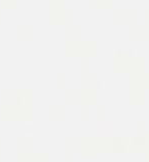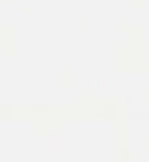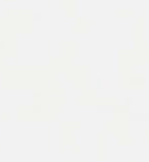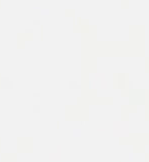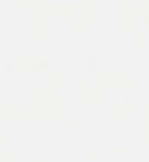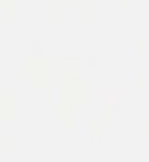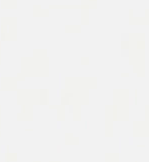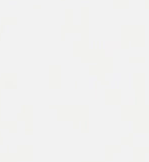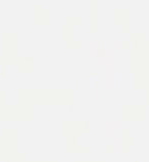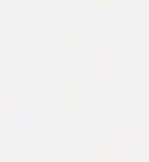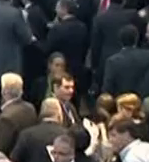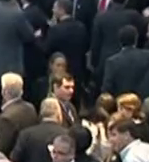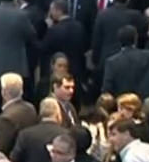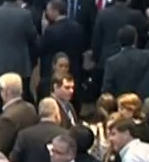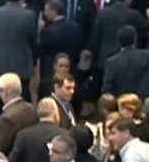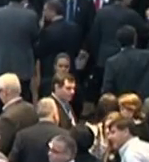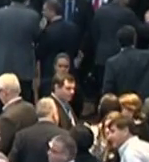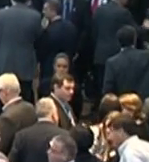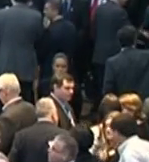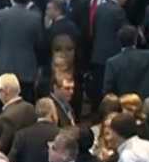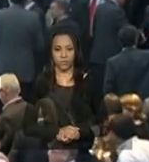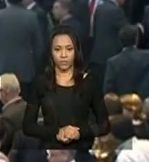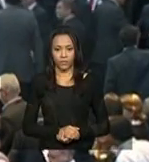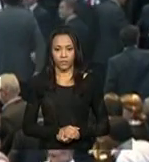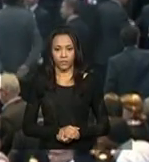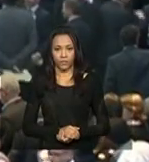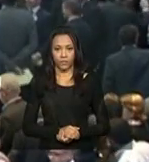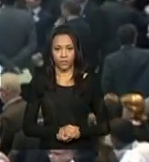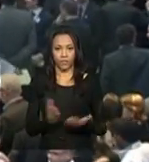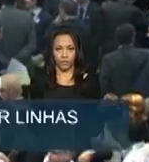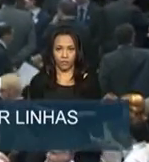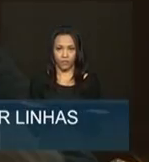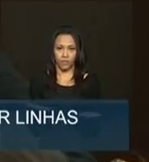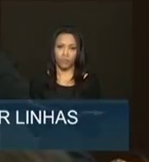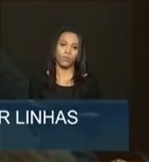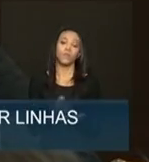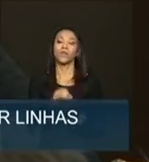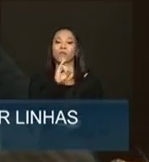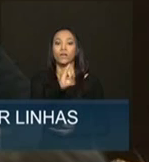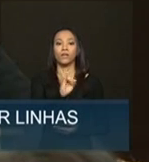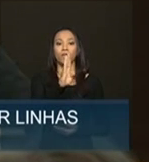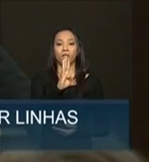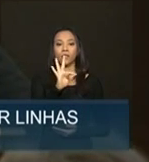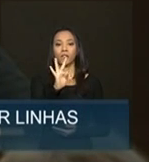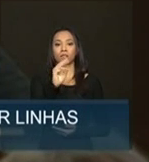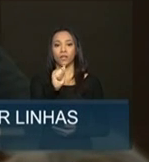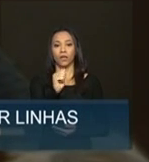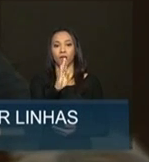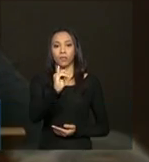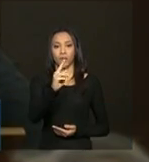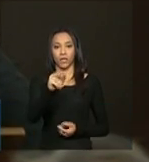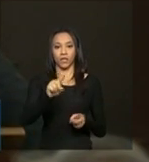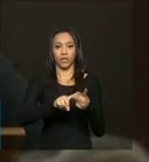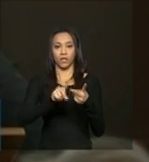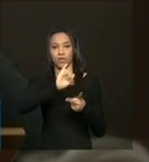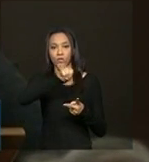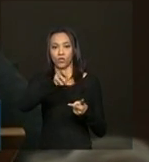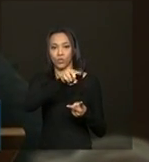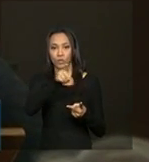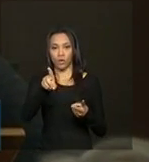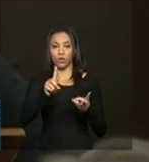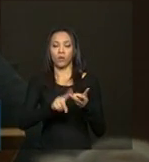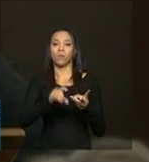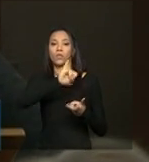Atenção, paralisação do leilão do lote D, composto por subestação Itabira 5, João Molevade 4,